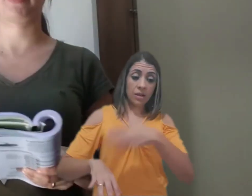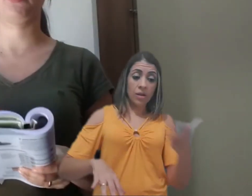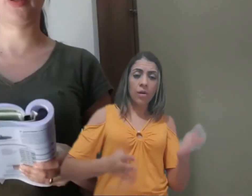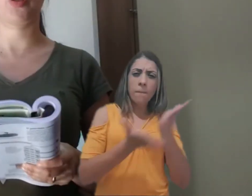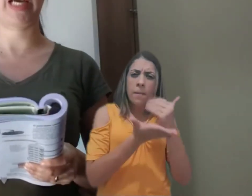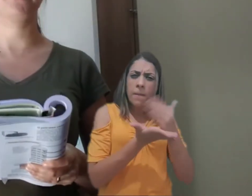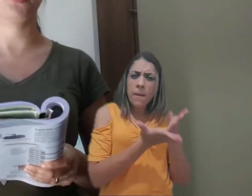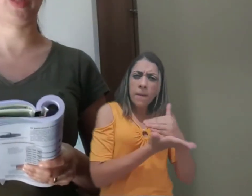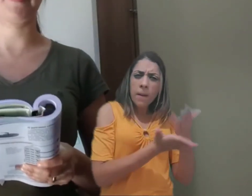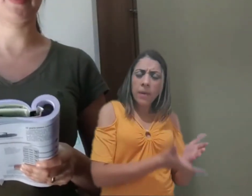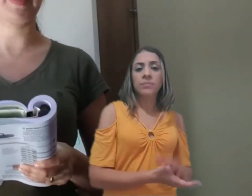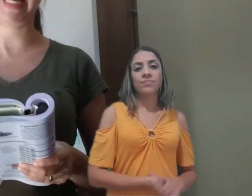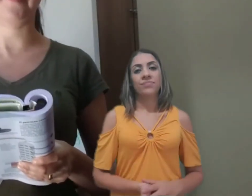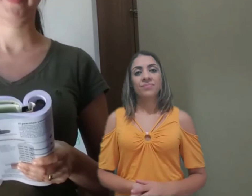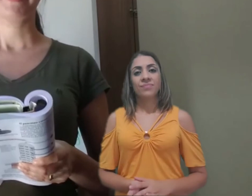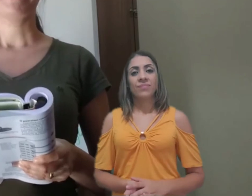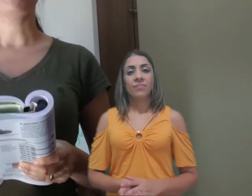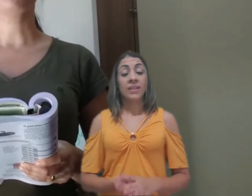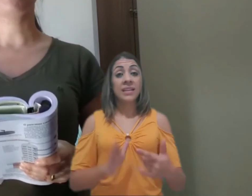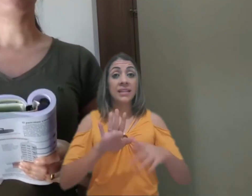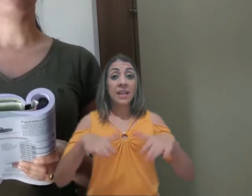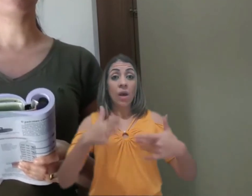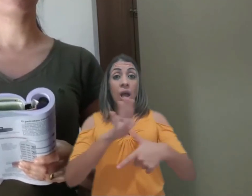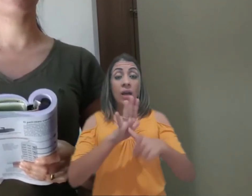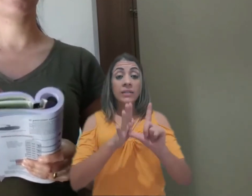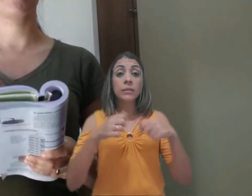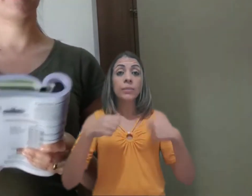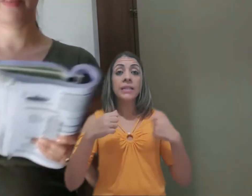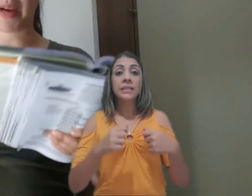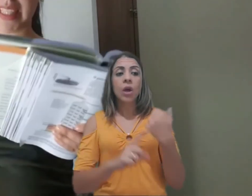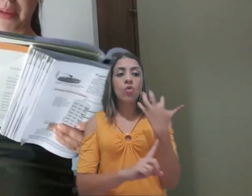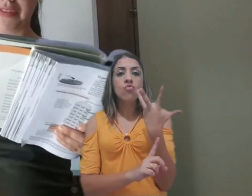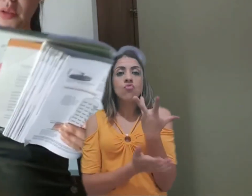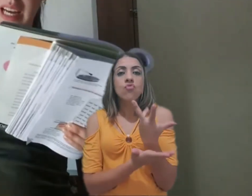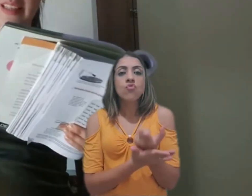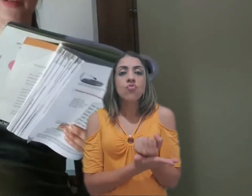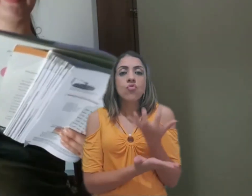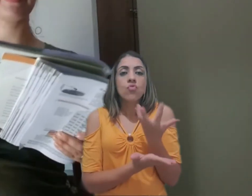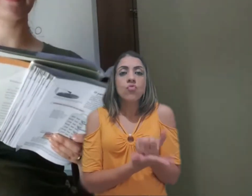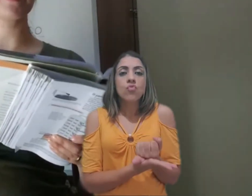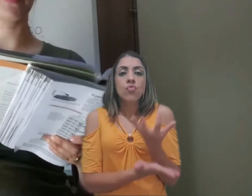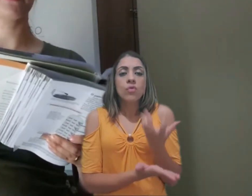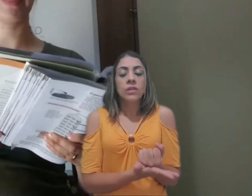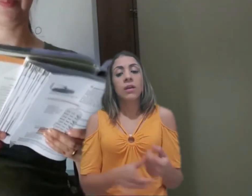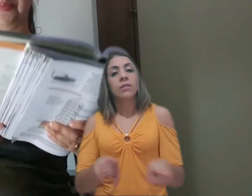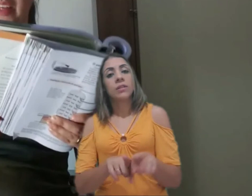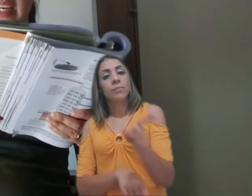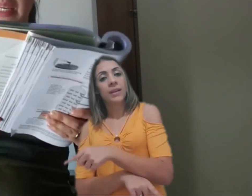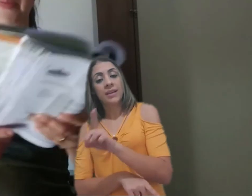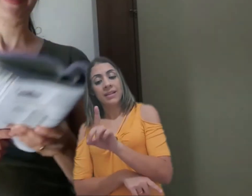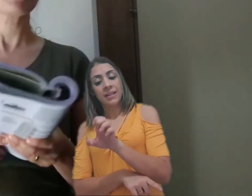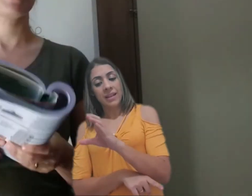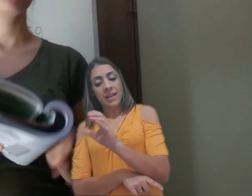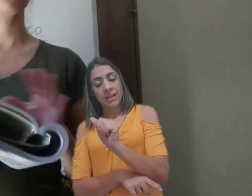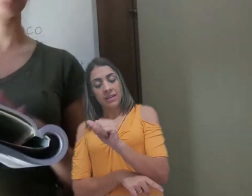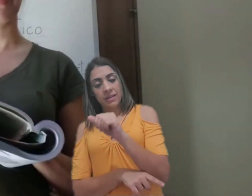para a destilação fracionada, foi o que eu acabei de explicar, ele tem que passar pela filtração e a decantação, tá? E